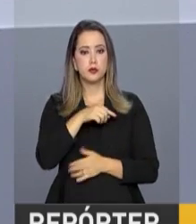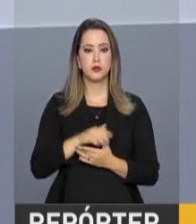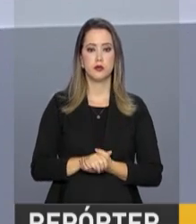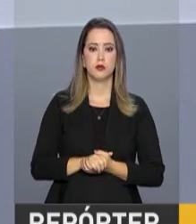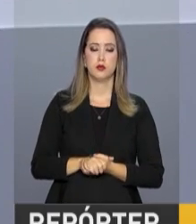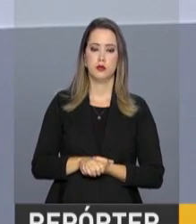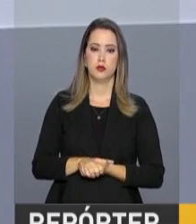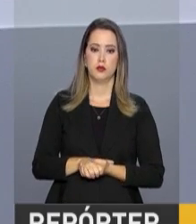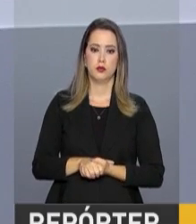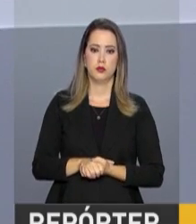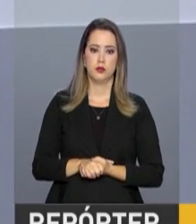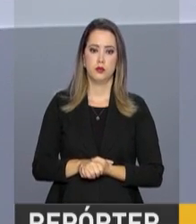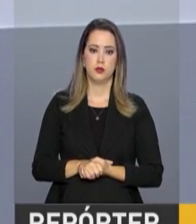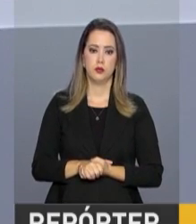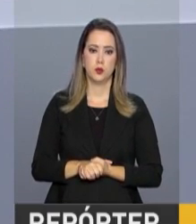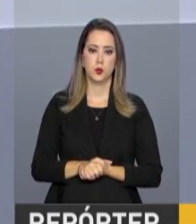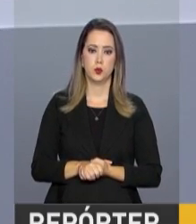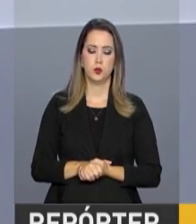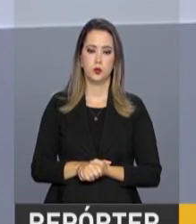em